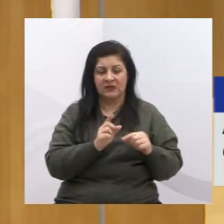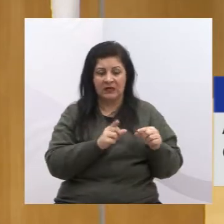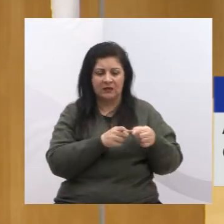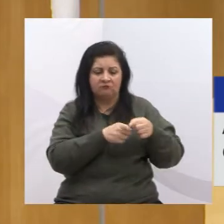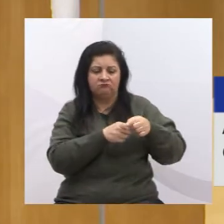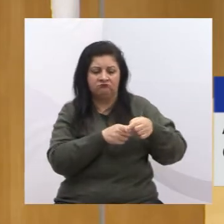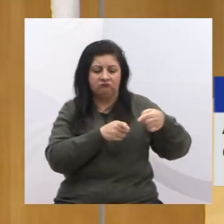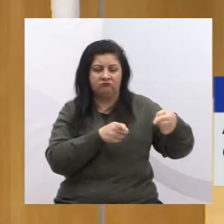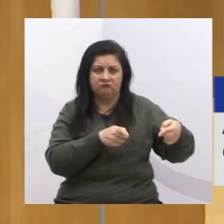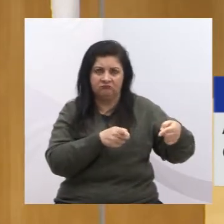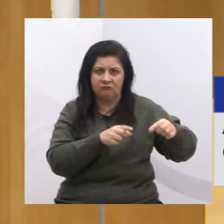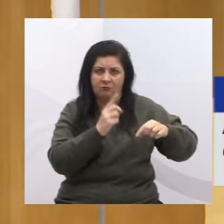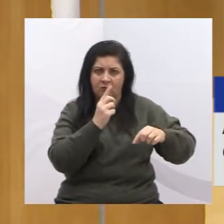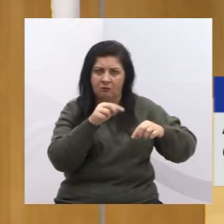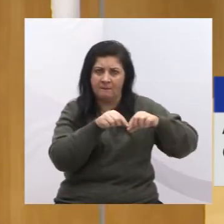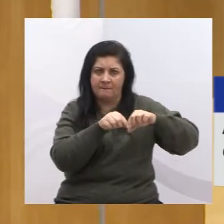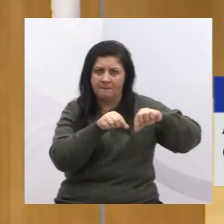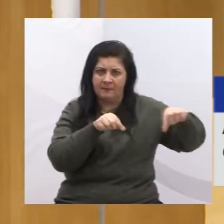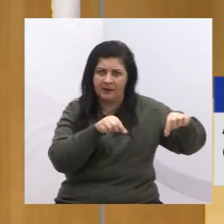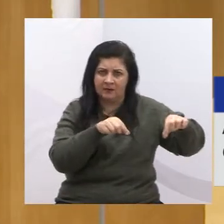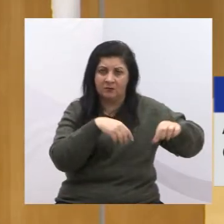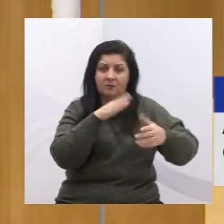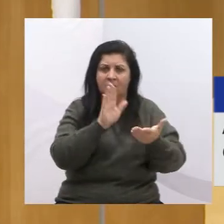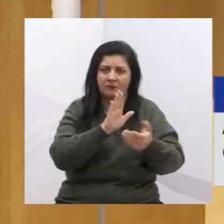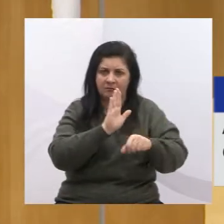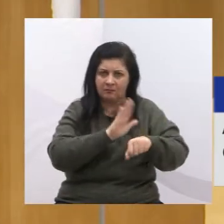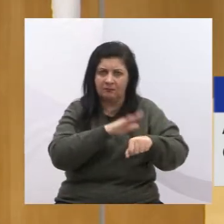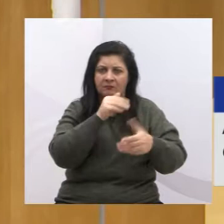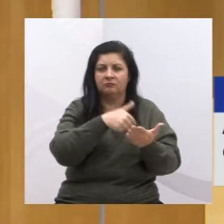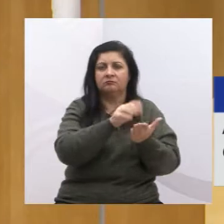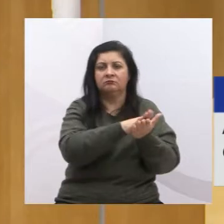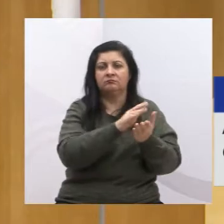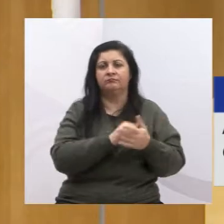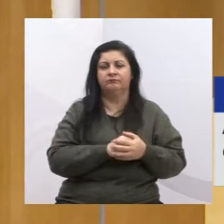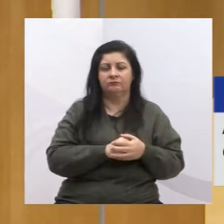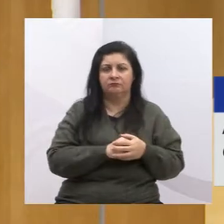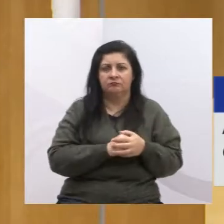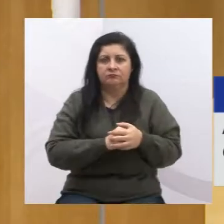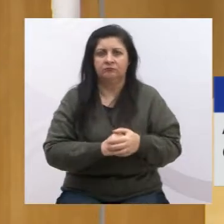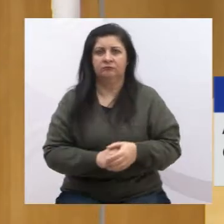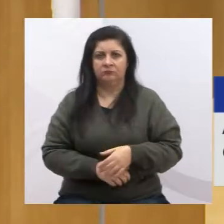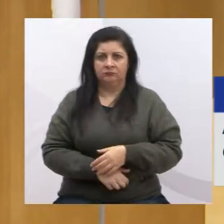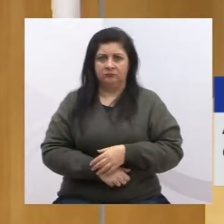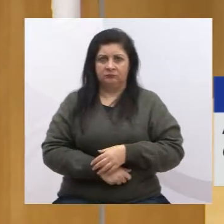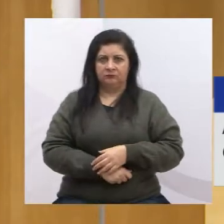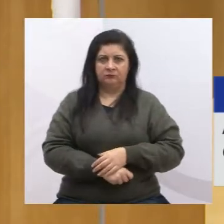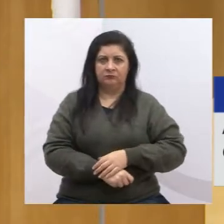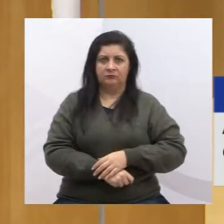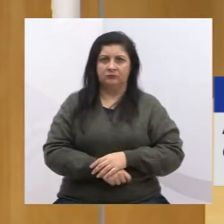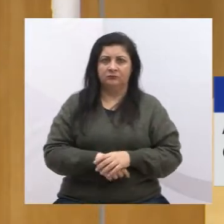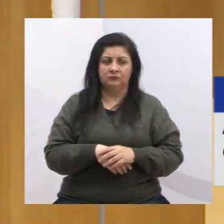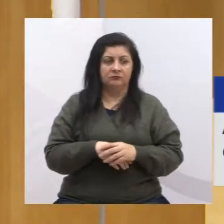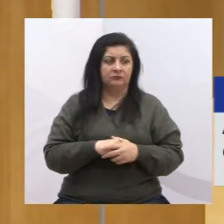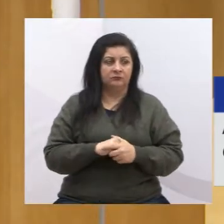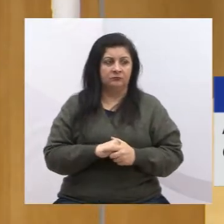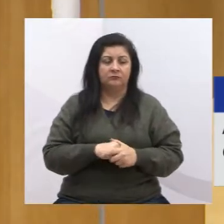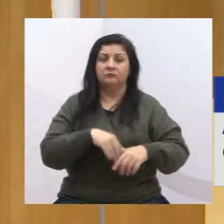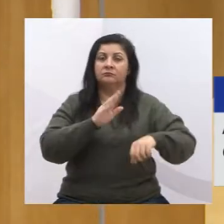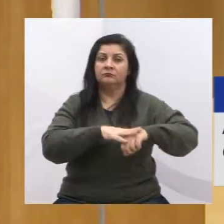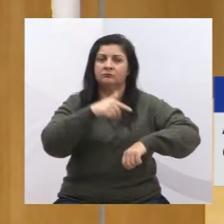quadrado e, posteriormente, se a gente vê que causou dano mesmo, mais